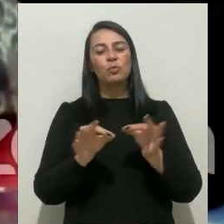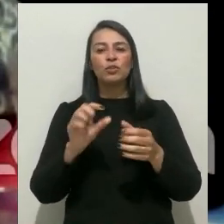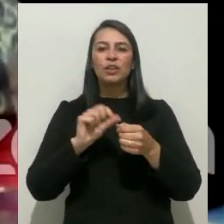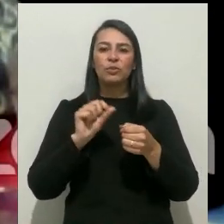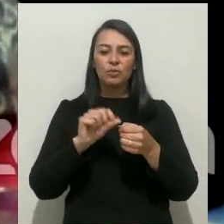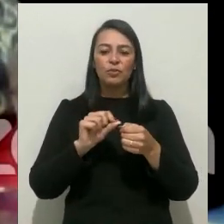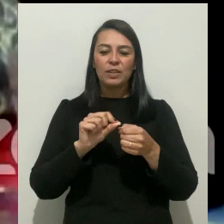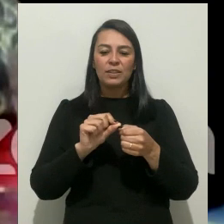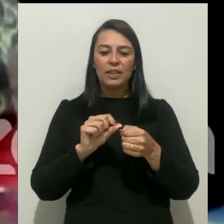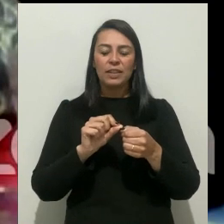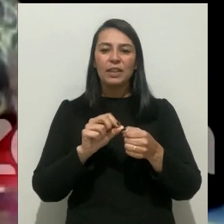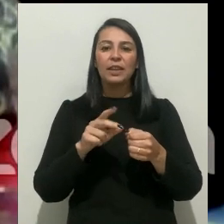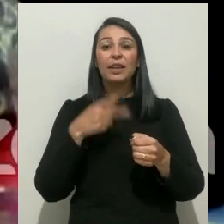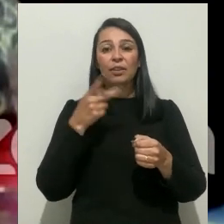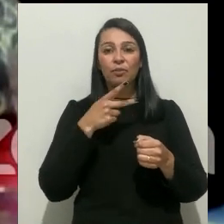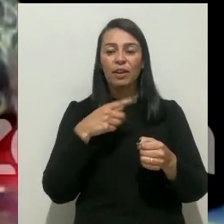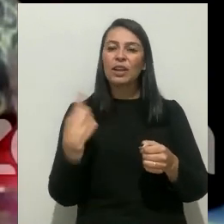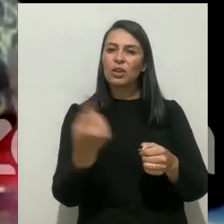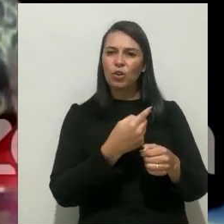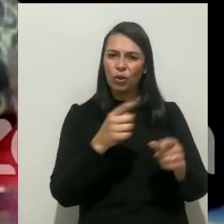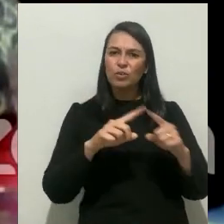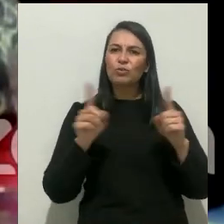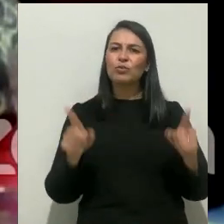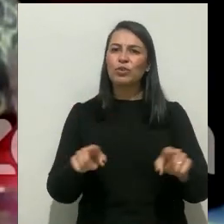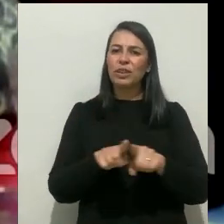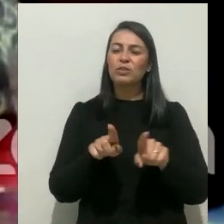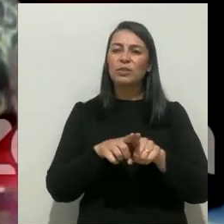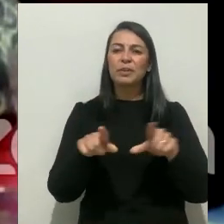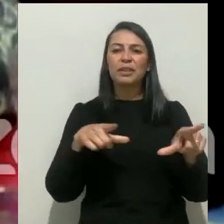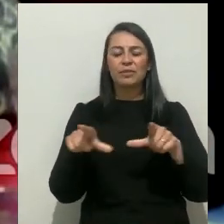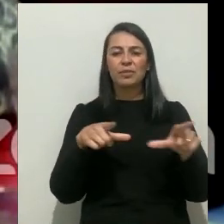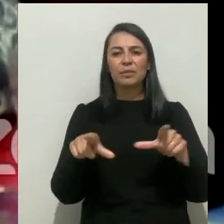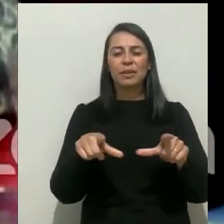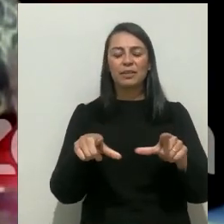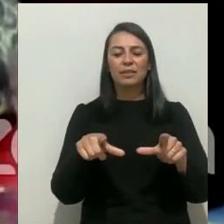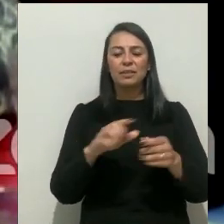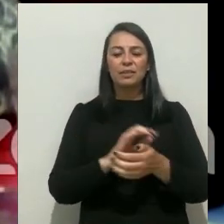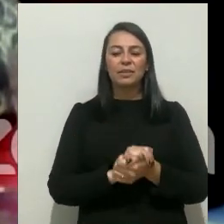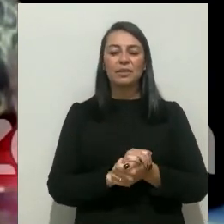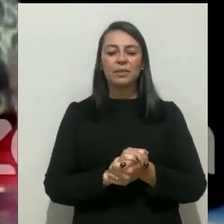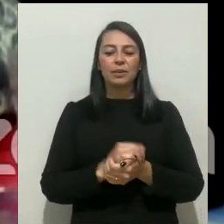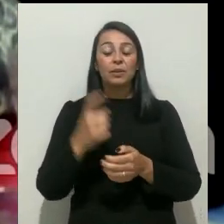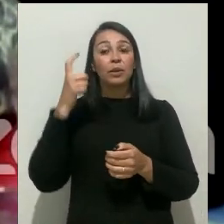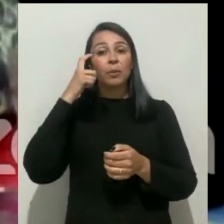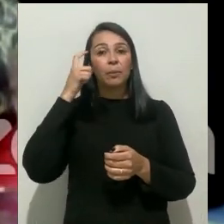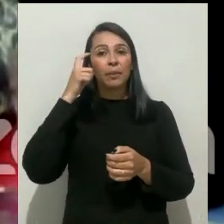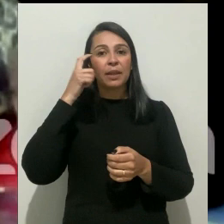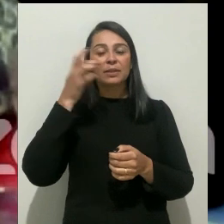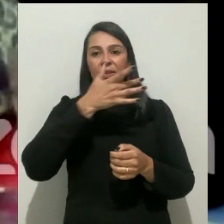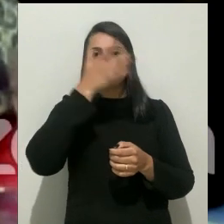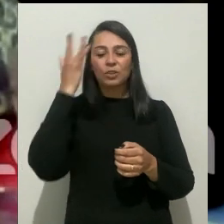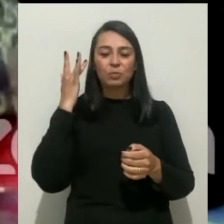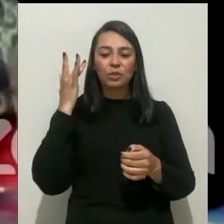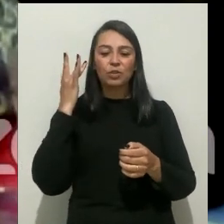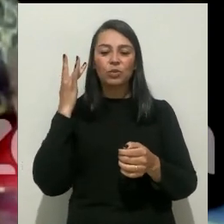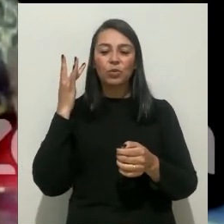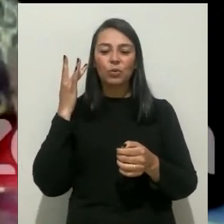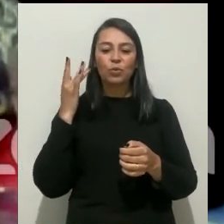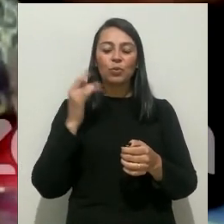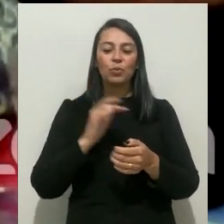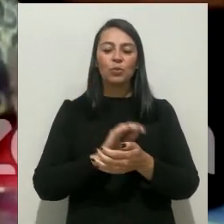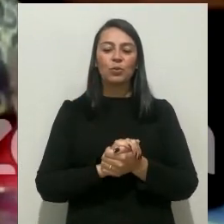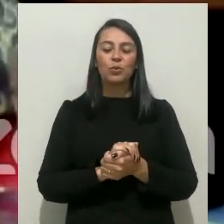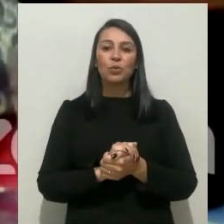ele e os operários que eram nordestinos, né? A grande maioria estavam lá em cima do morro. Imagina essa galera que veio lá da Caatinga, no calor do